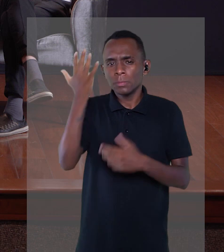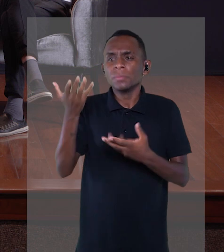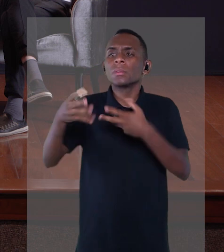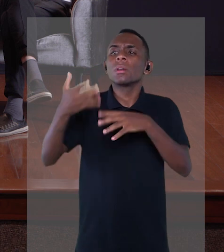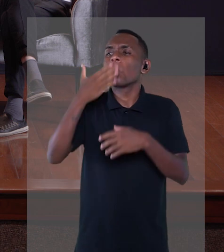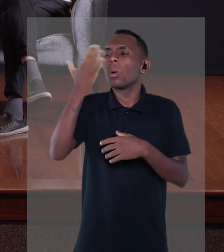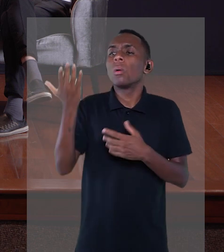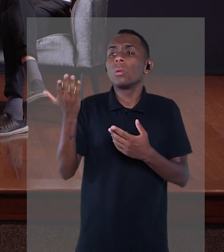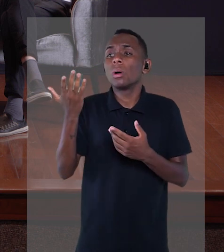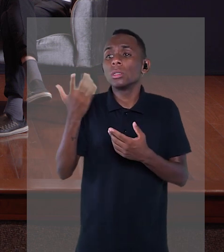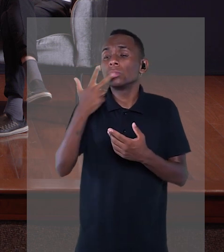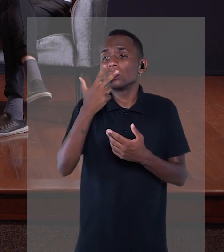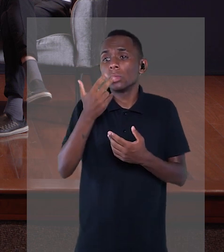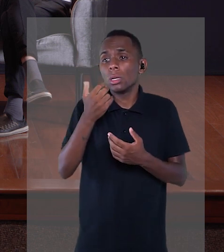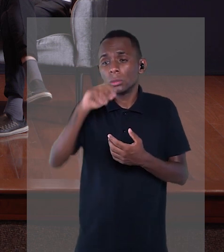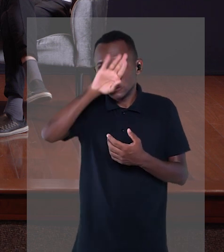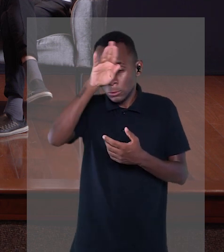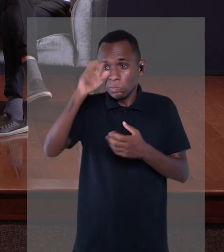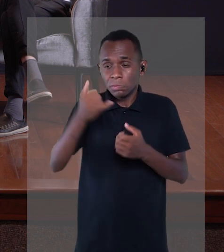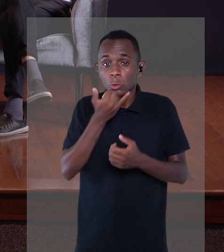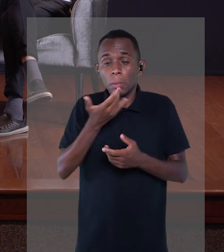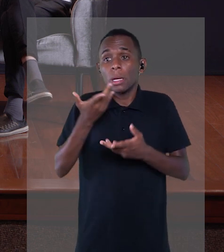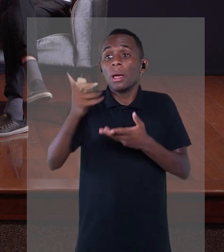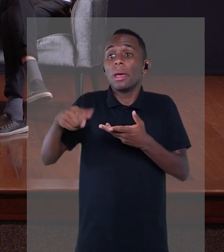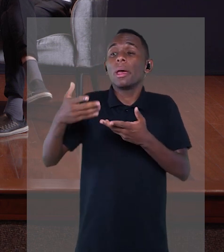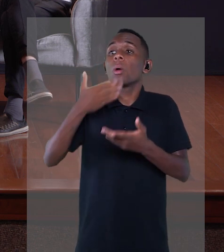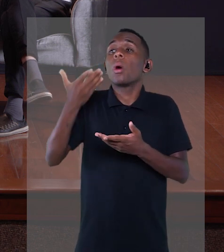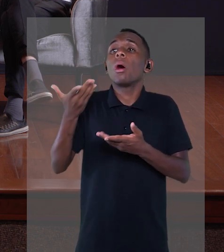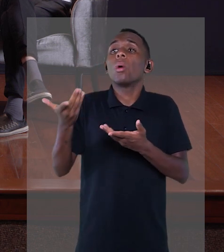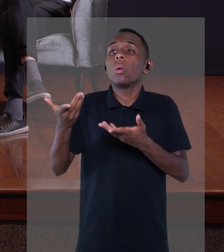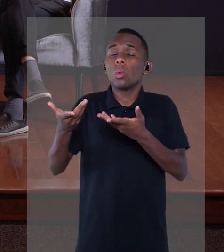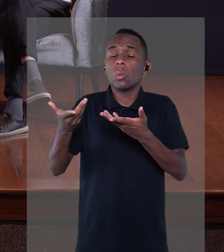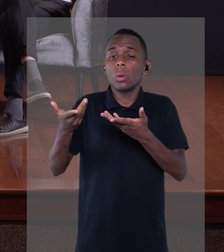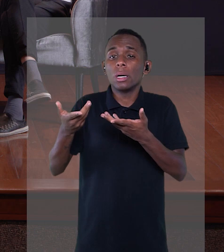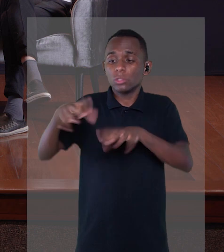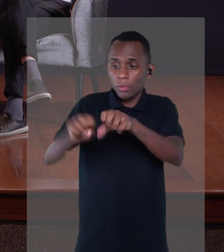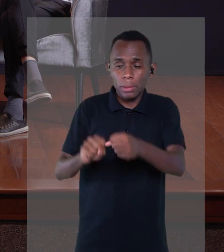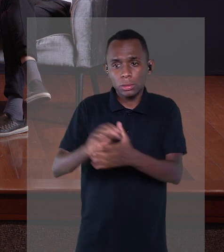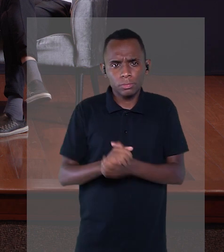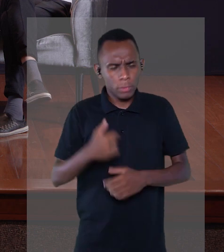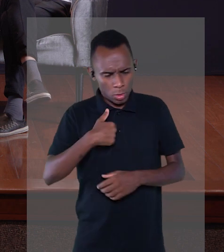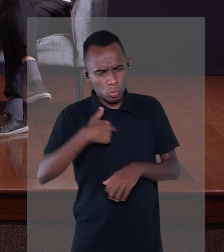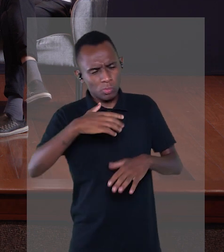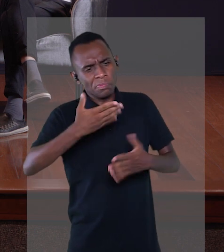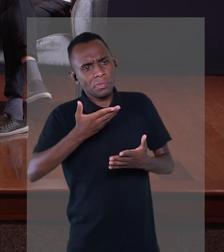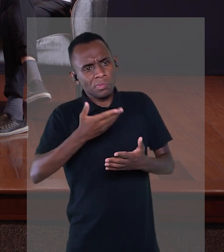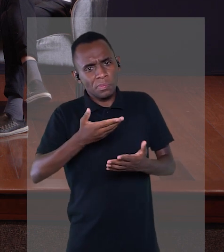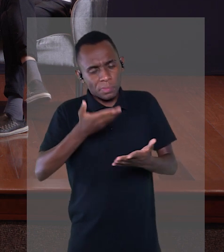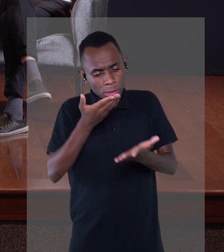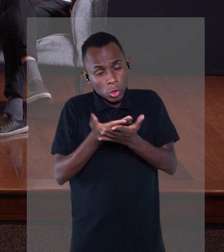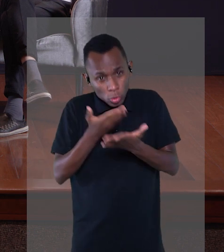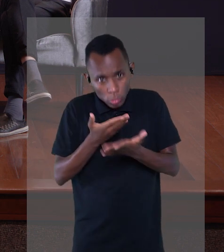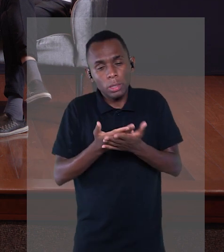escrevia partitura e tudo? Você estudou música também? Não. Partitura que o Lula falou foi no sentido figurado, né? Eu estudei